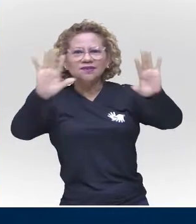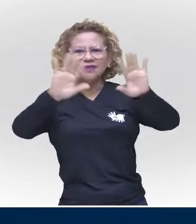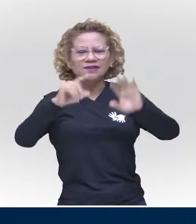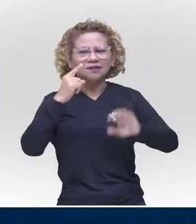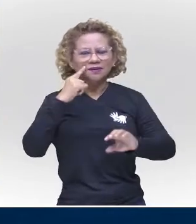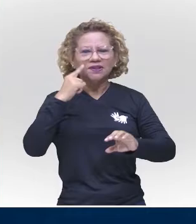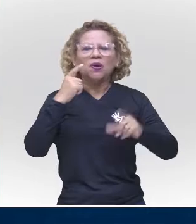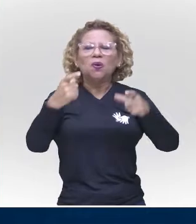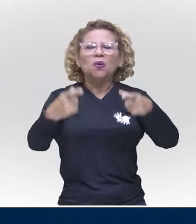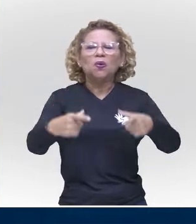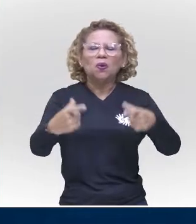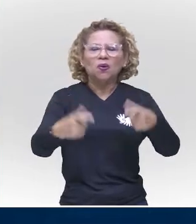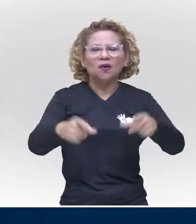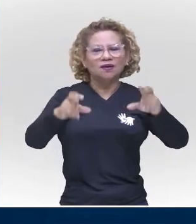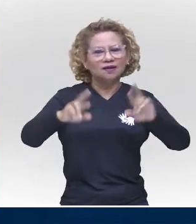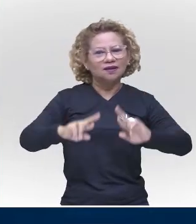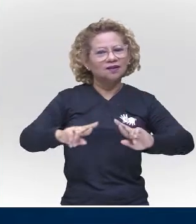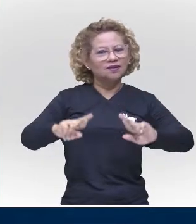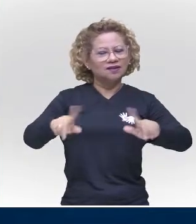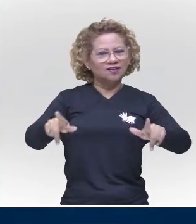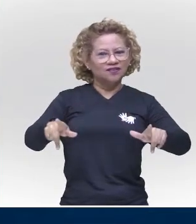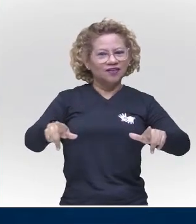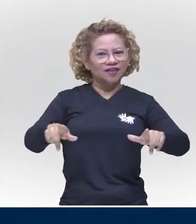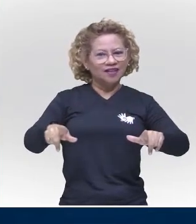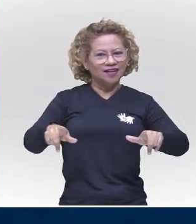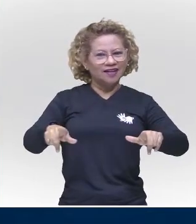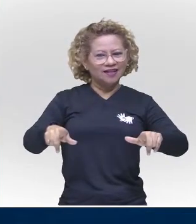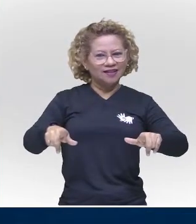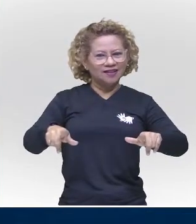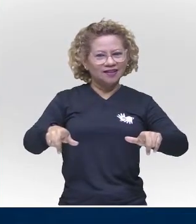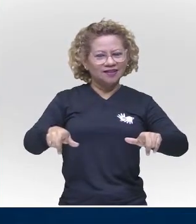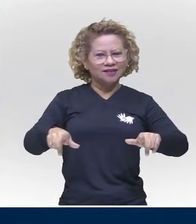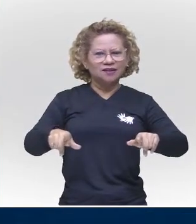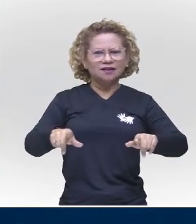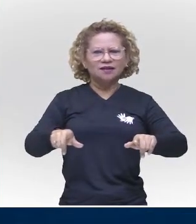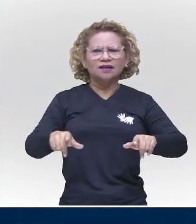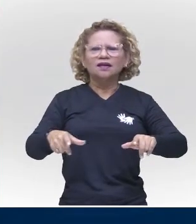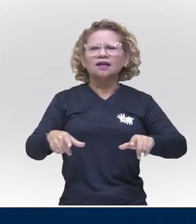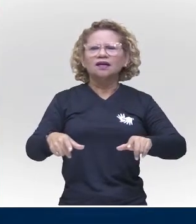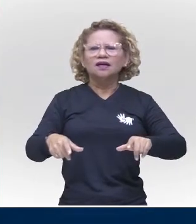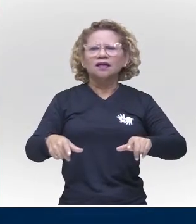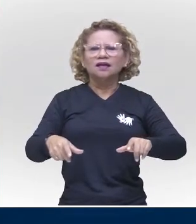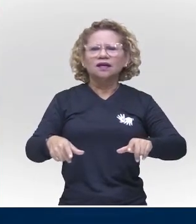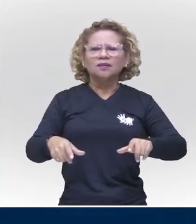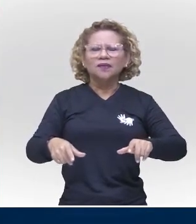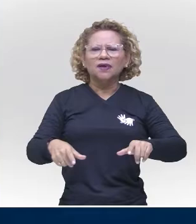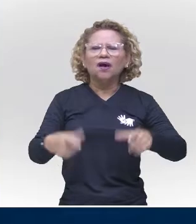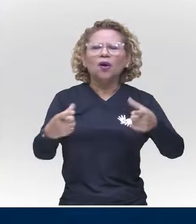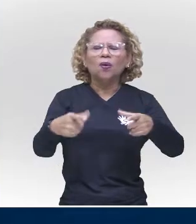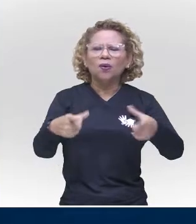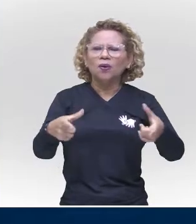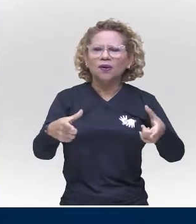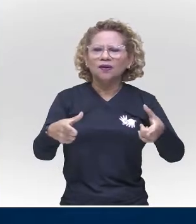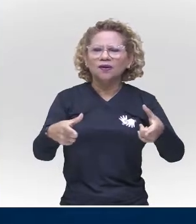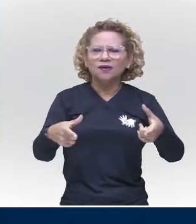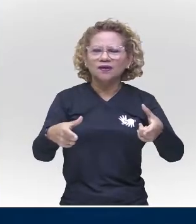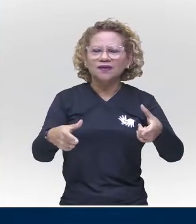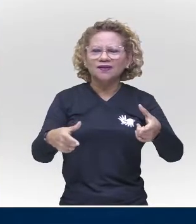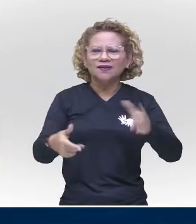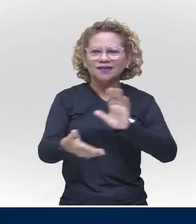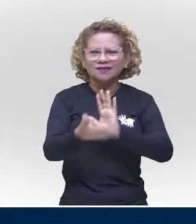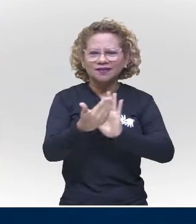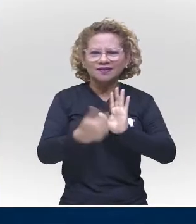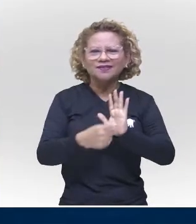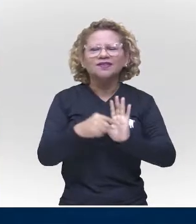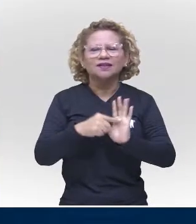num local diferente. Onde nós estamos? Nós estamos numa quadra, onde se pratica o futsal,